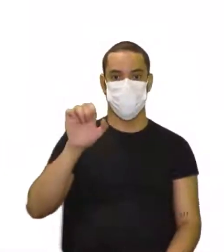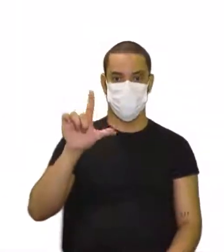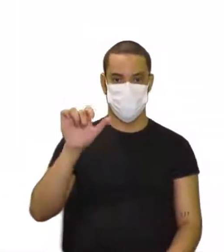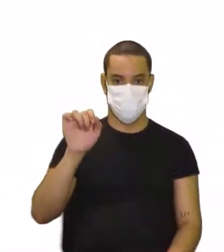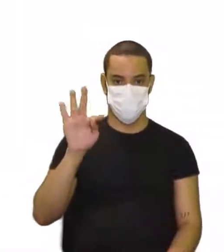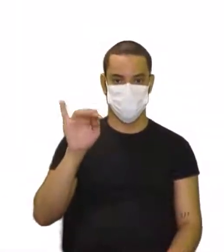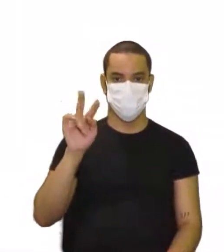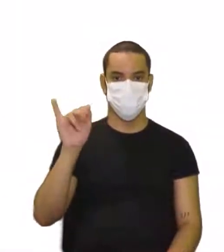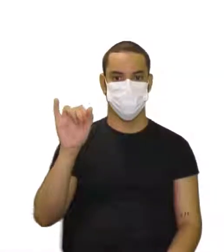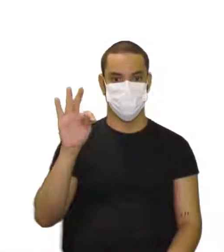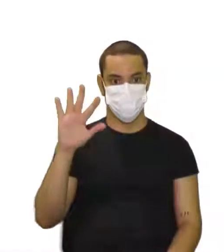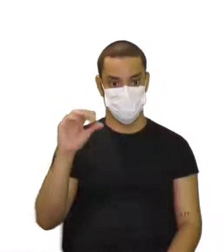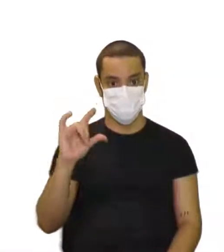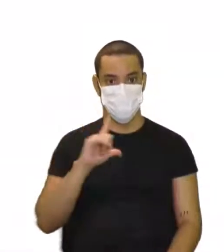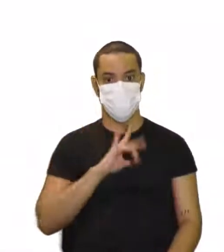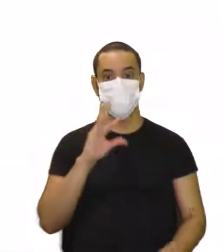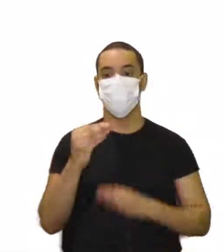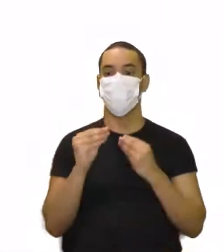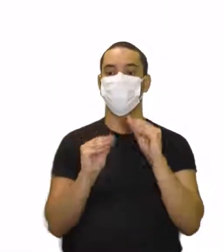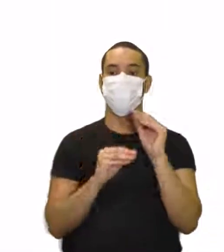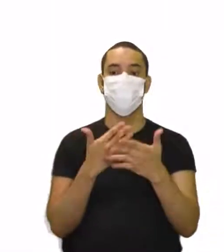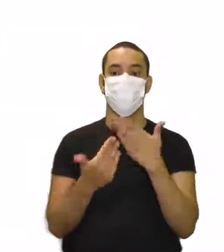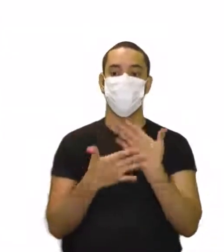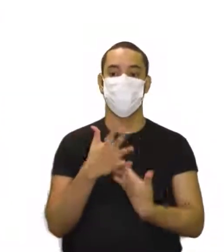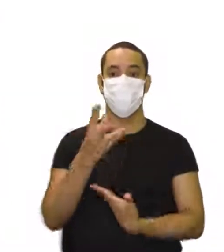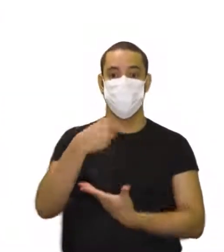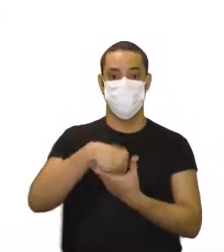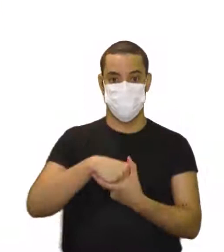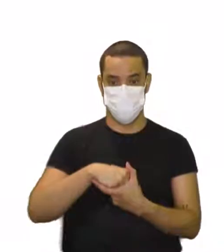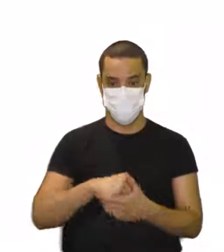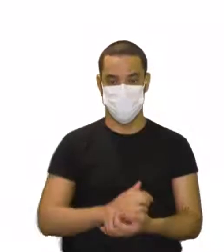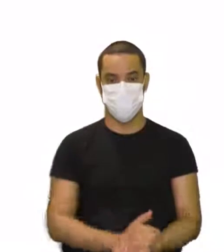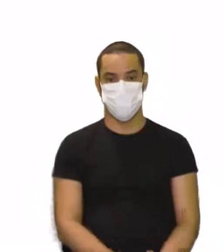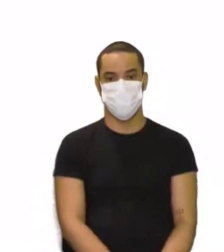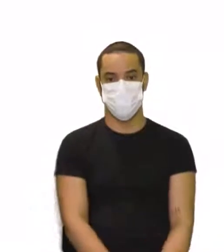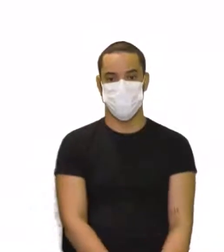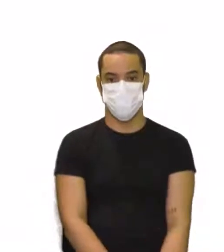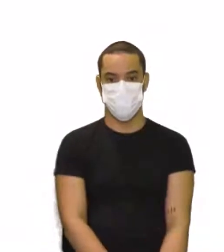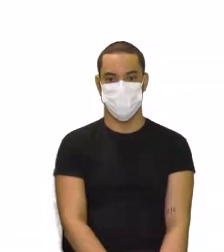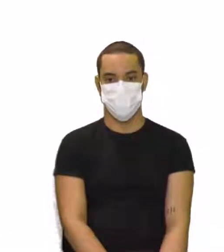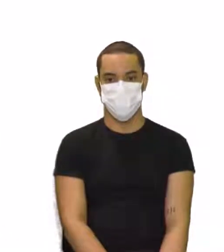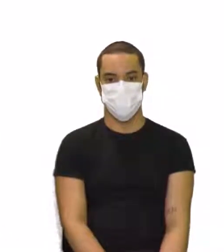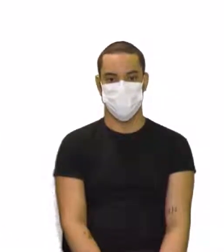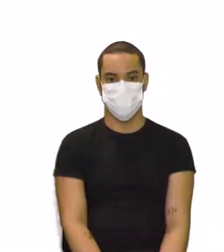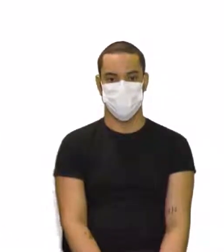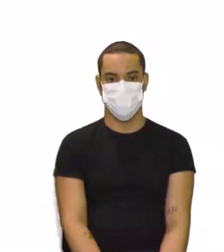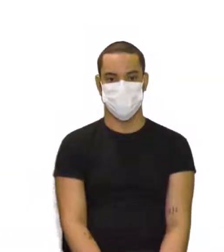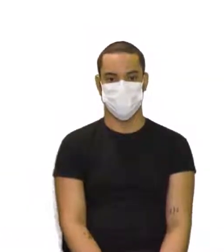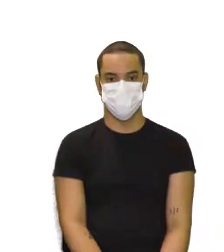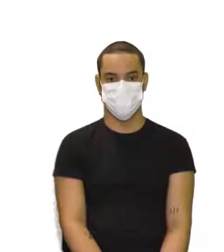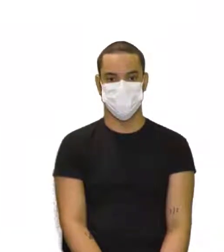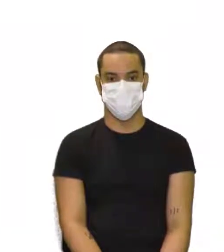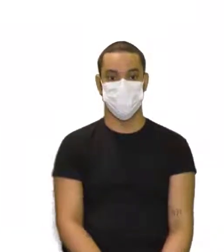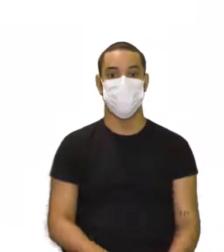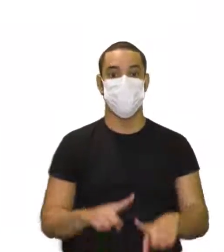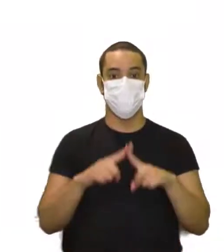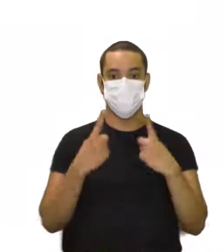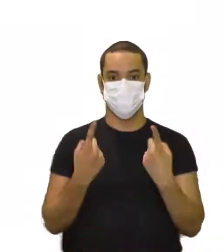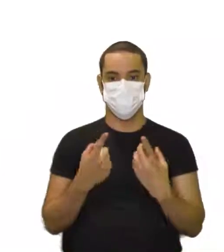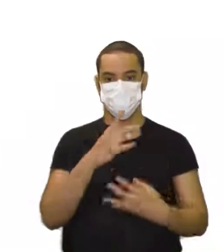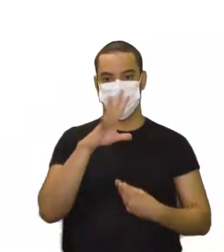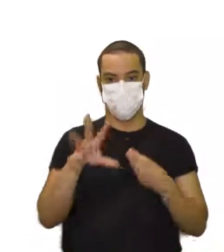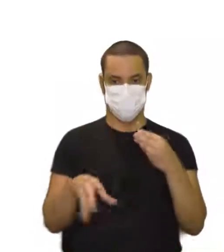velocidades preserva, em qualquer caso, os dois postulados da relatividade especial, né? Entretanto, a